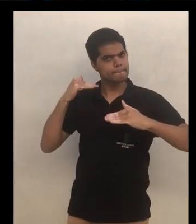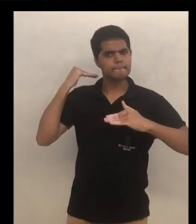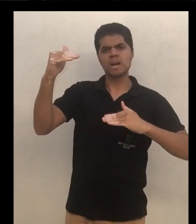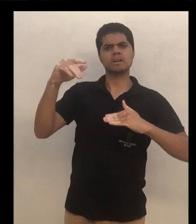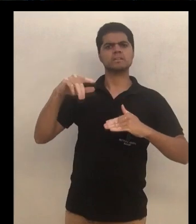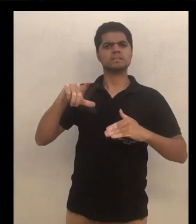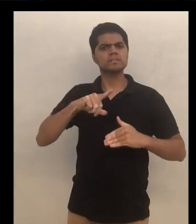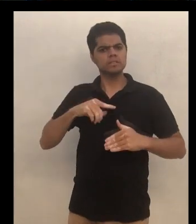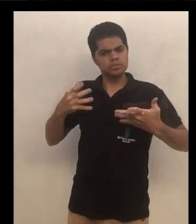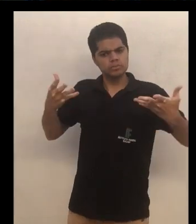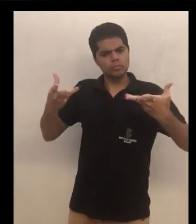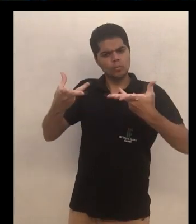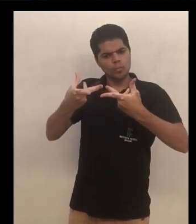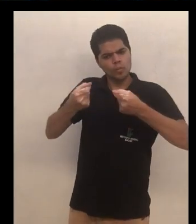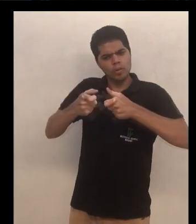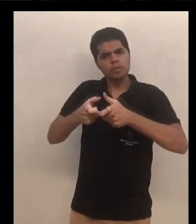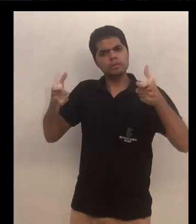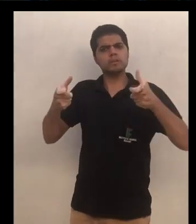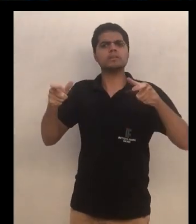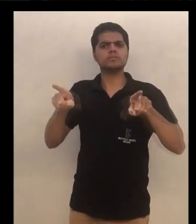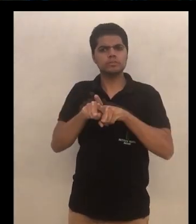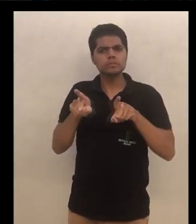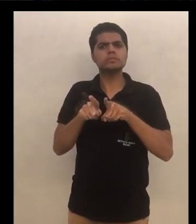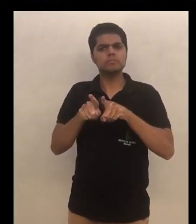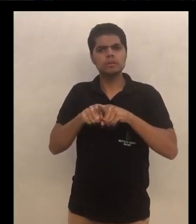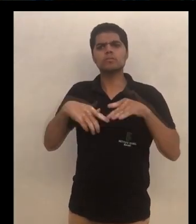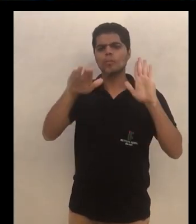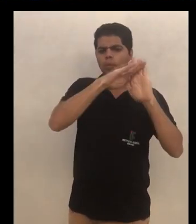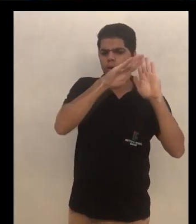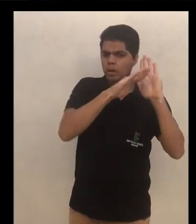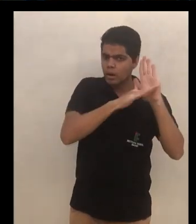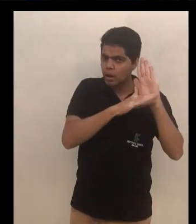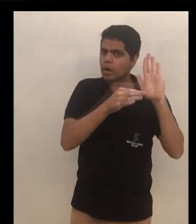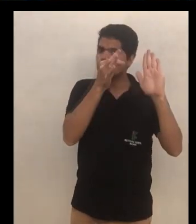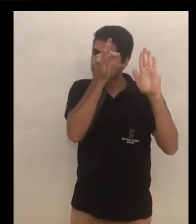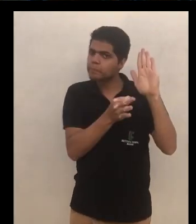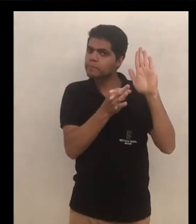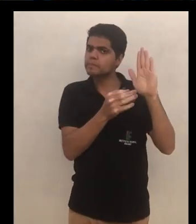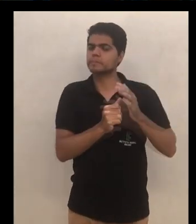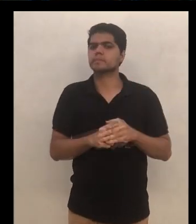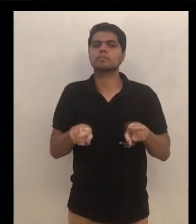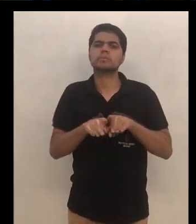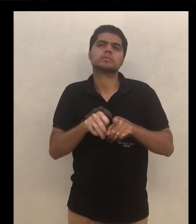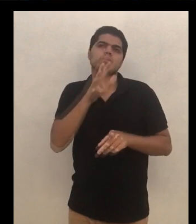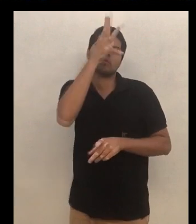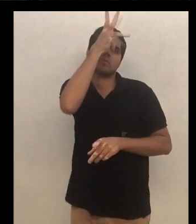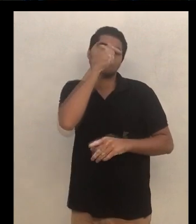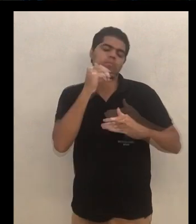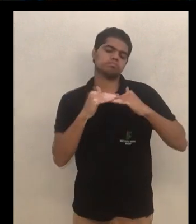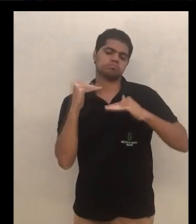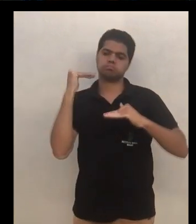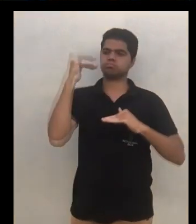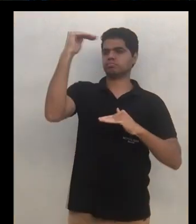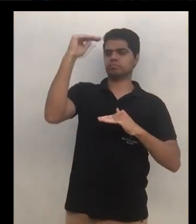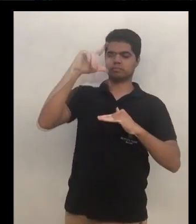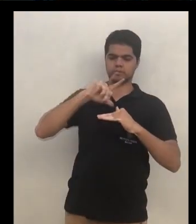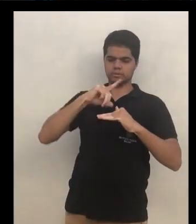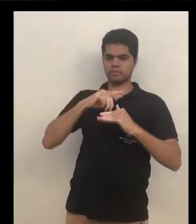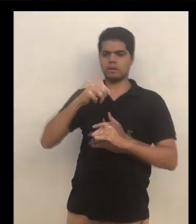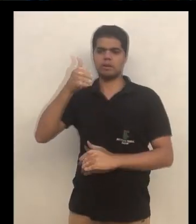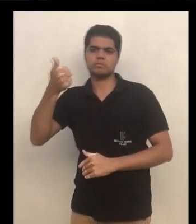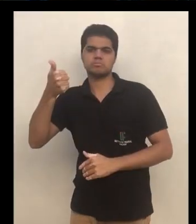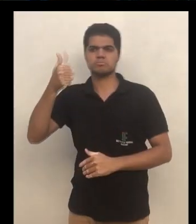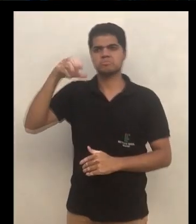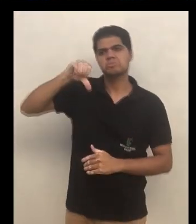de quantidade e qualidade, tá? E de acordo com a exigência. Se eu pego um frango, por exemplo, eu posso colocar 19 a